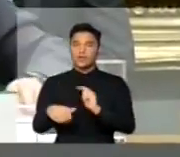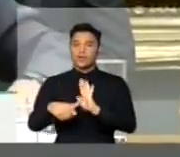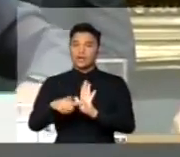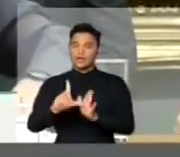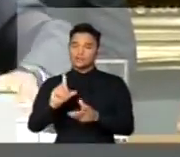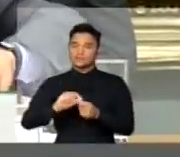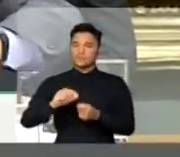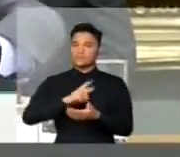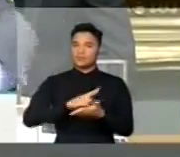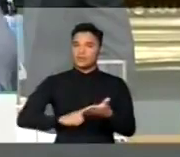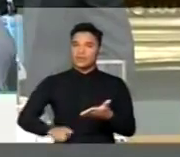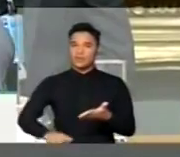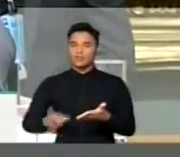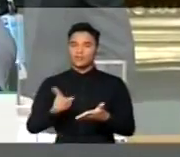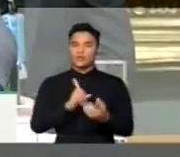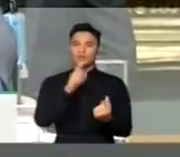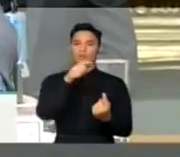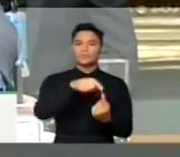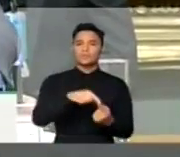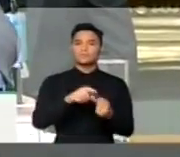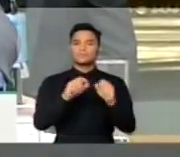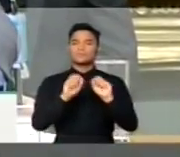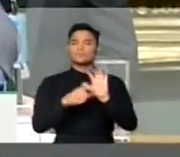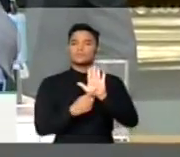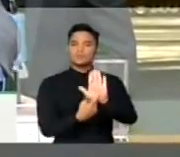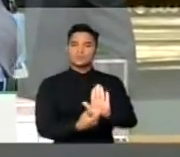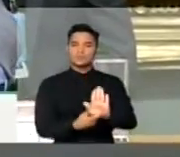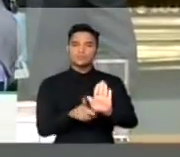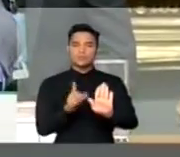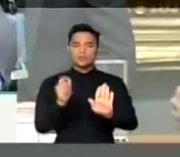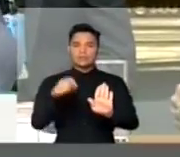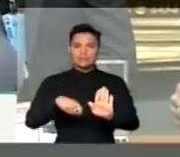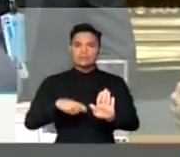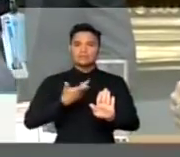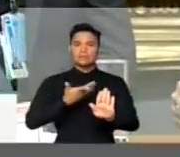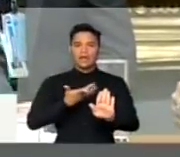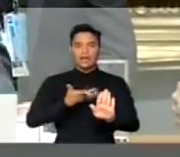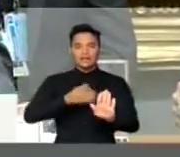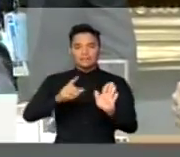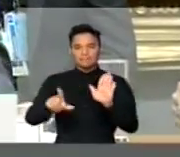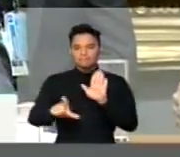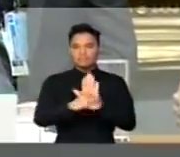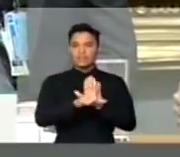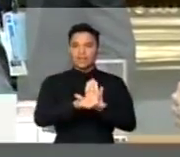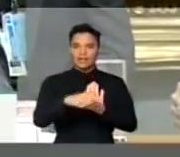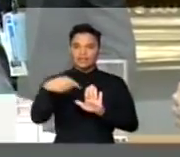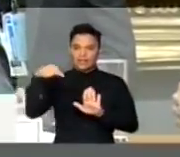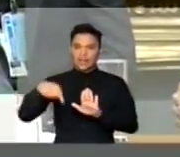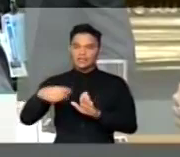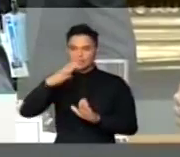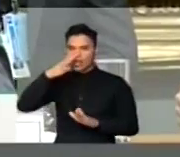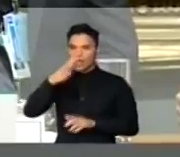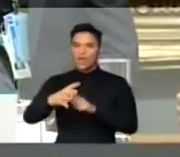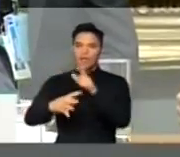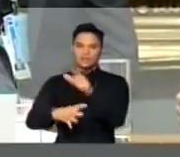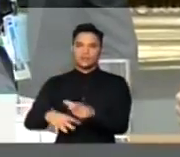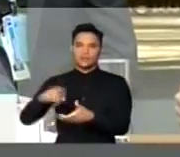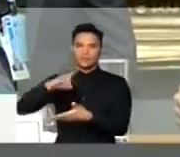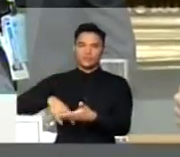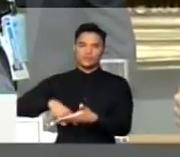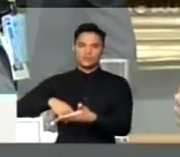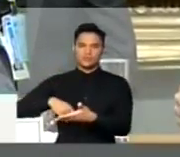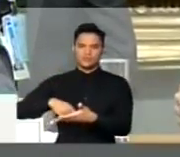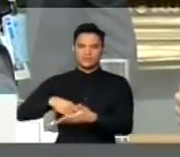que tratou da oportunidade e conveniência da admissibilidade da denúncia. Não há mais clima para